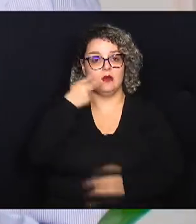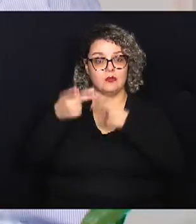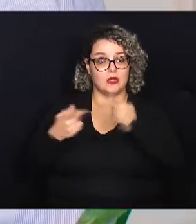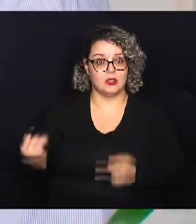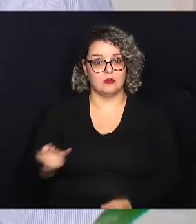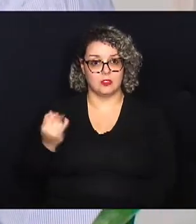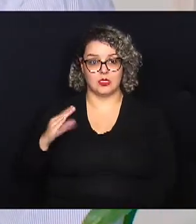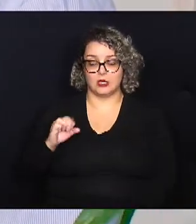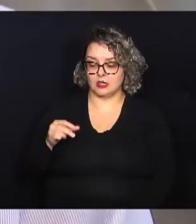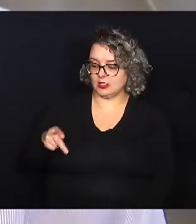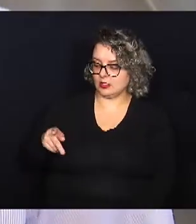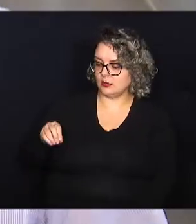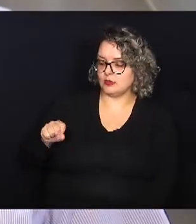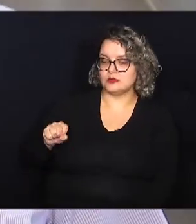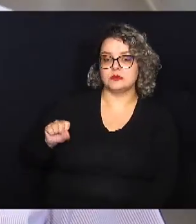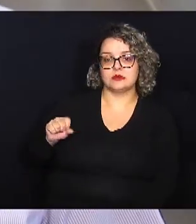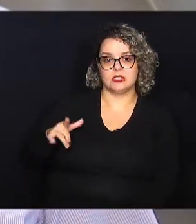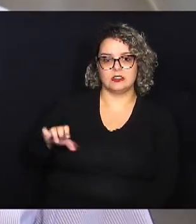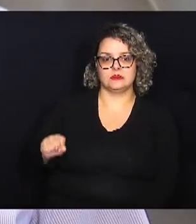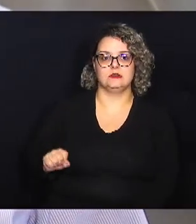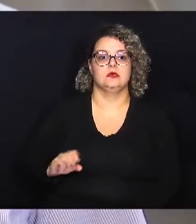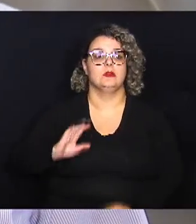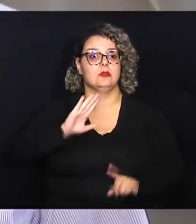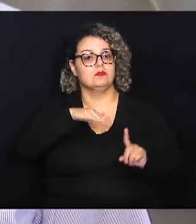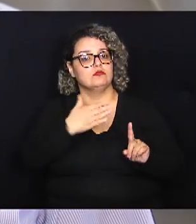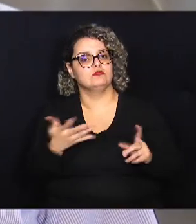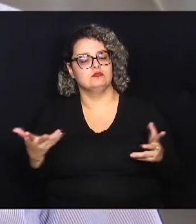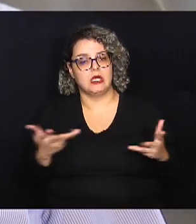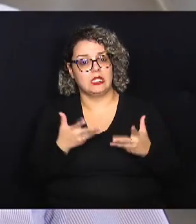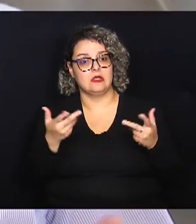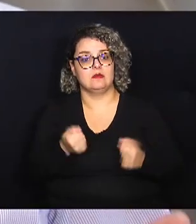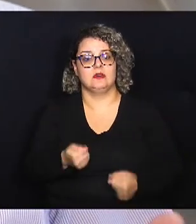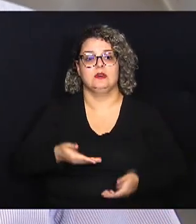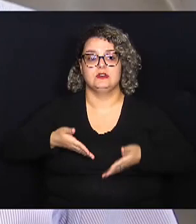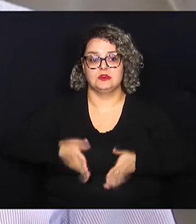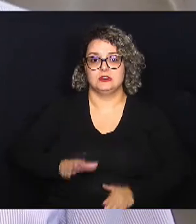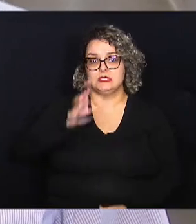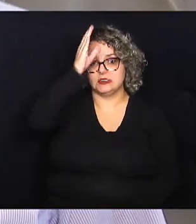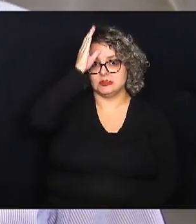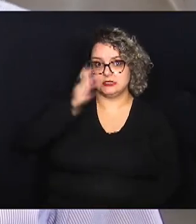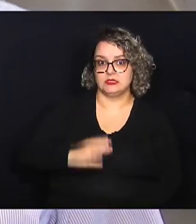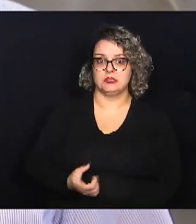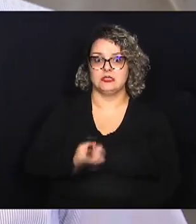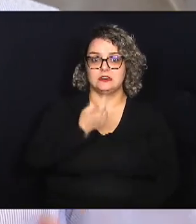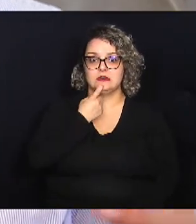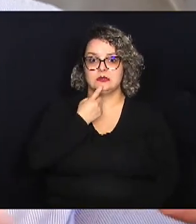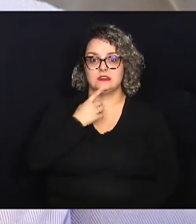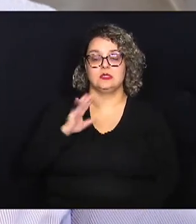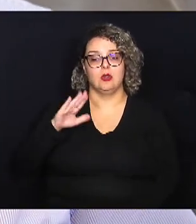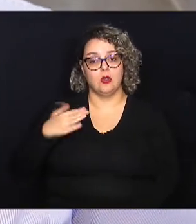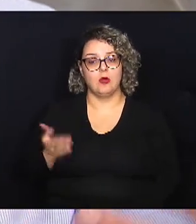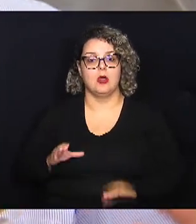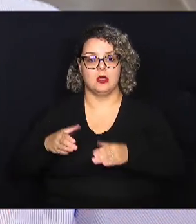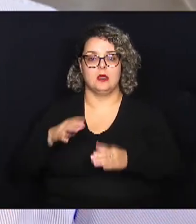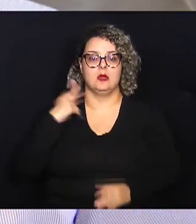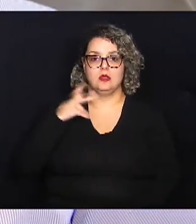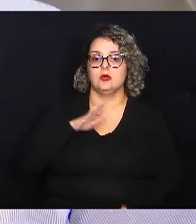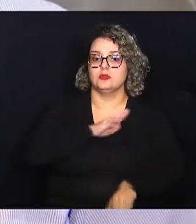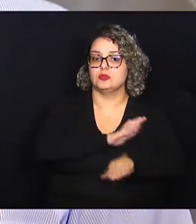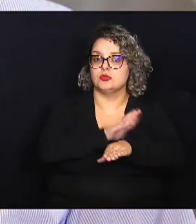Campos Salles para Campinas. Homenageando esse ilustre campineiro que honra a classe política, ajudou